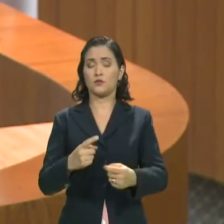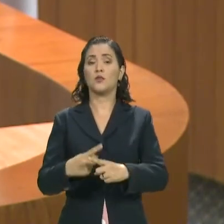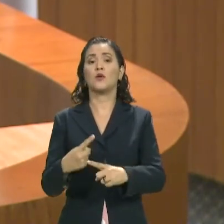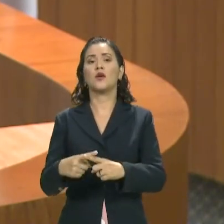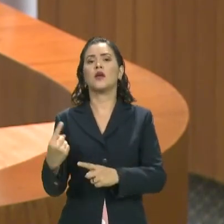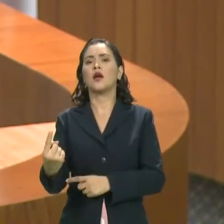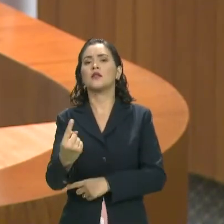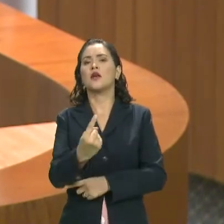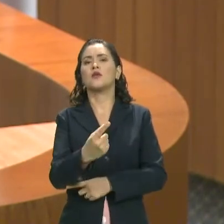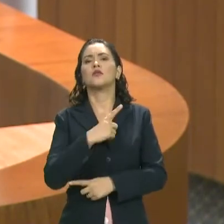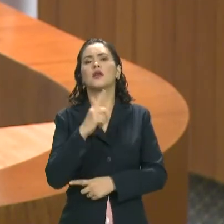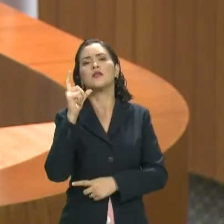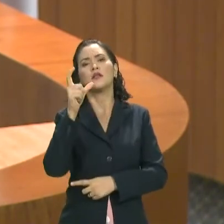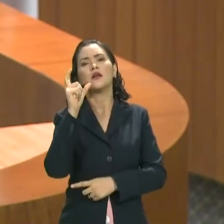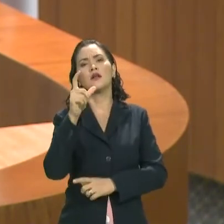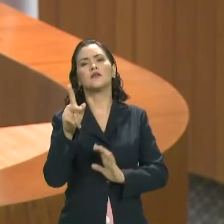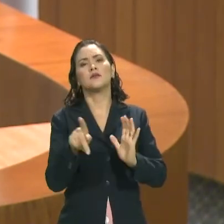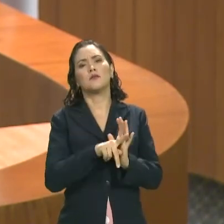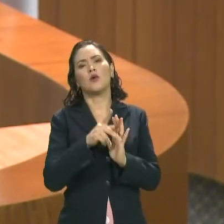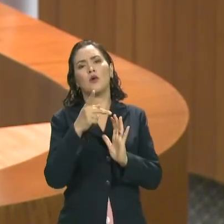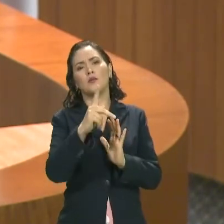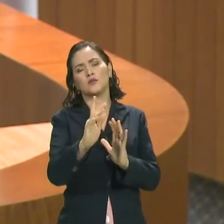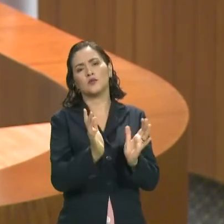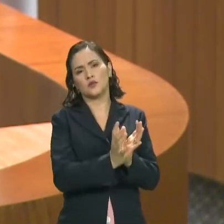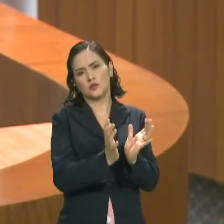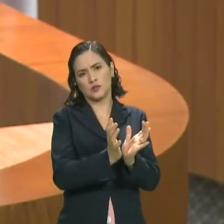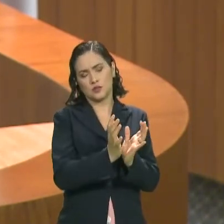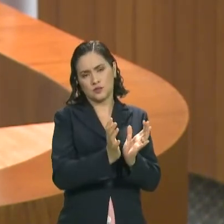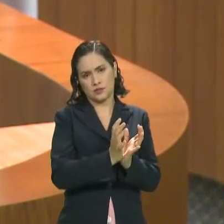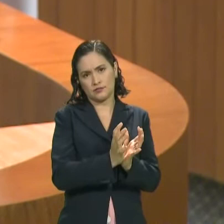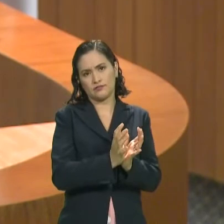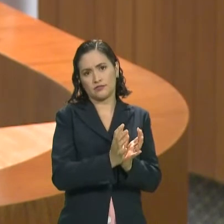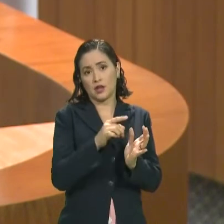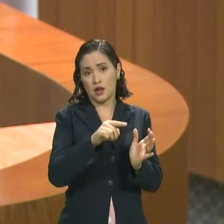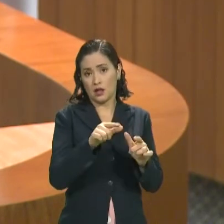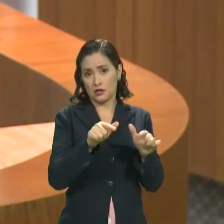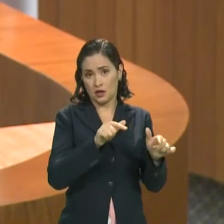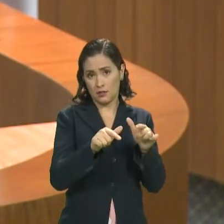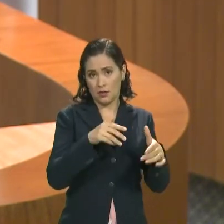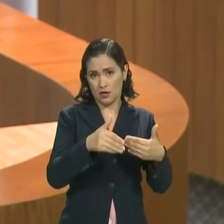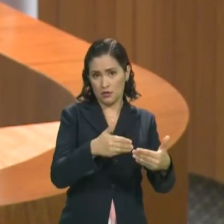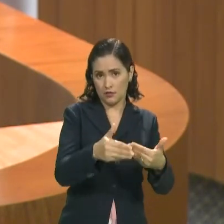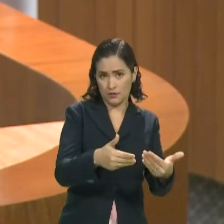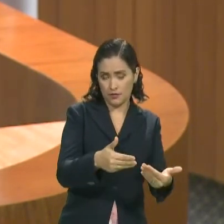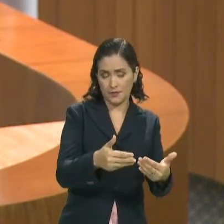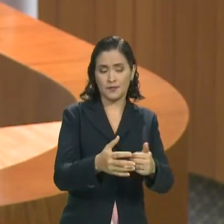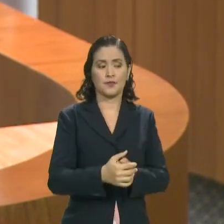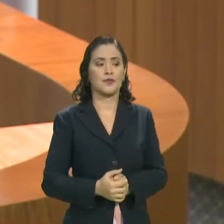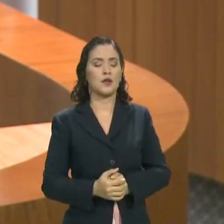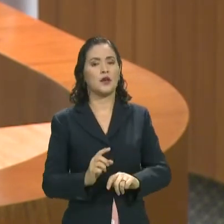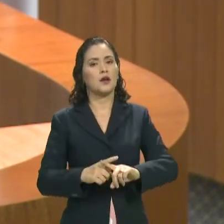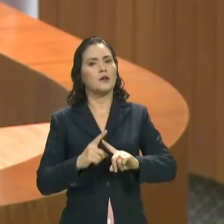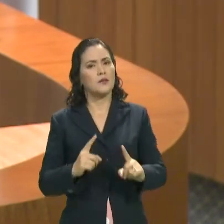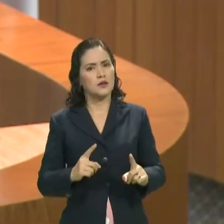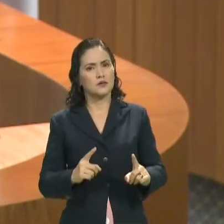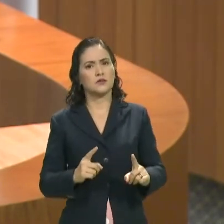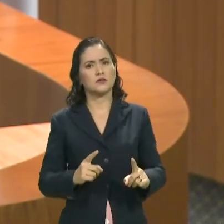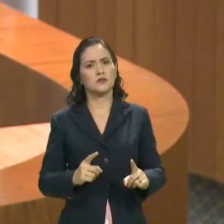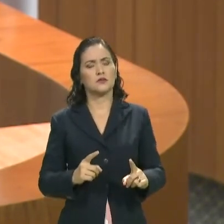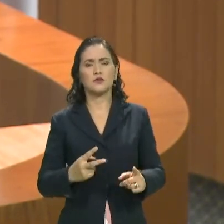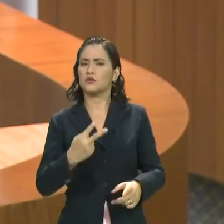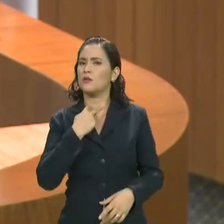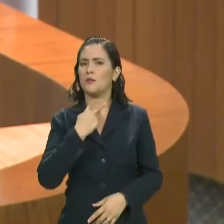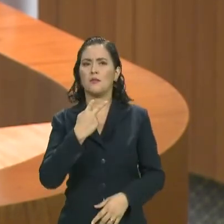seus segmentos, para ali trabalhar. Agora, Vossas Excelências, não vamos nos